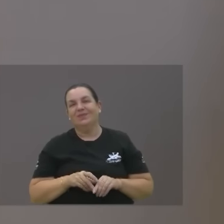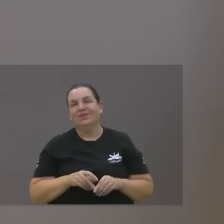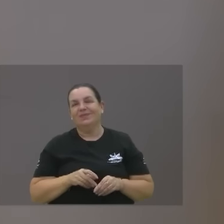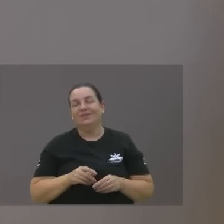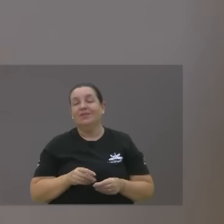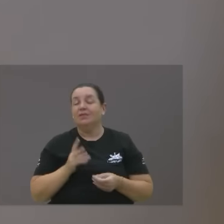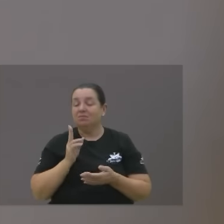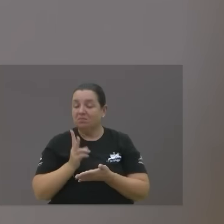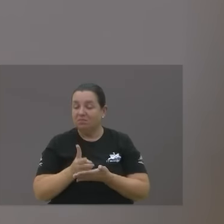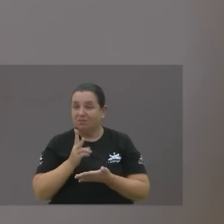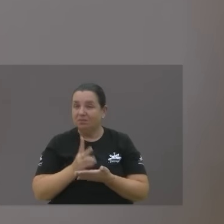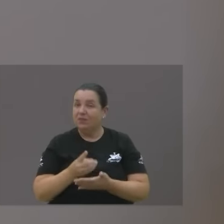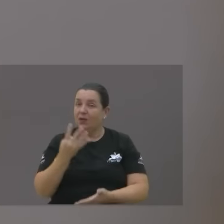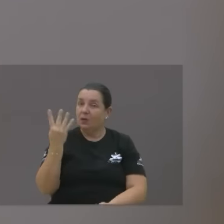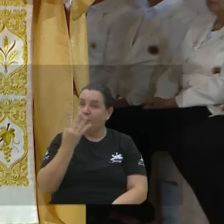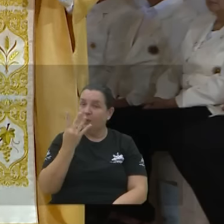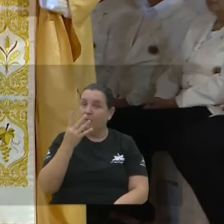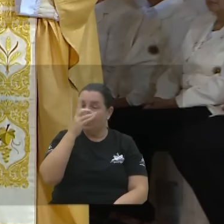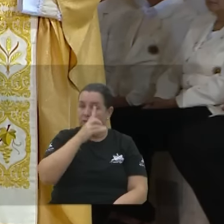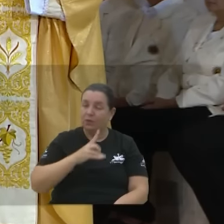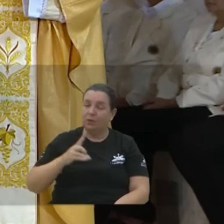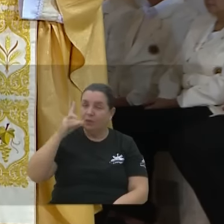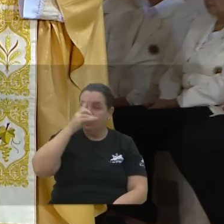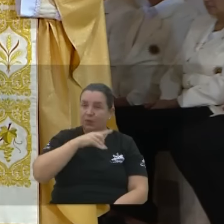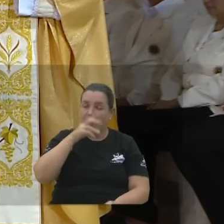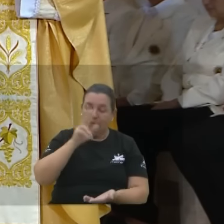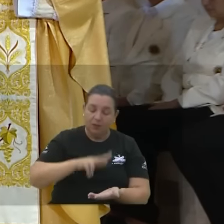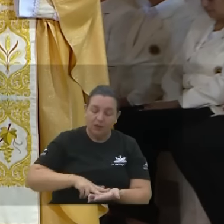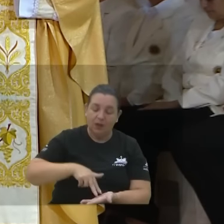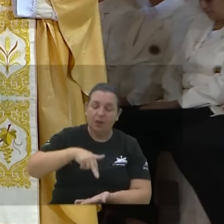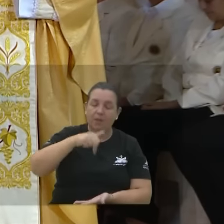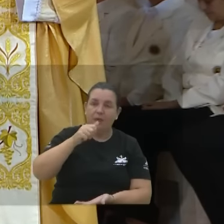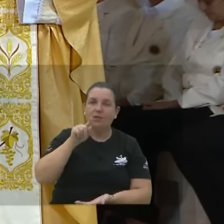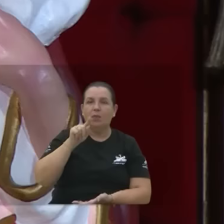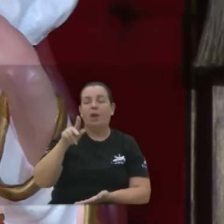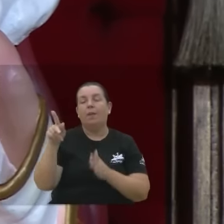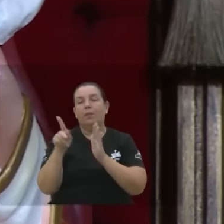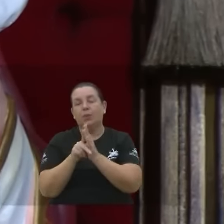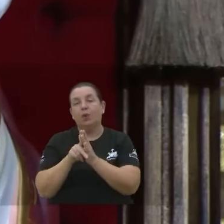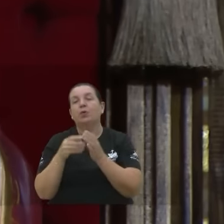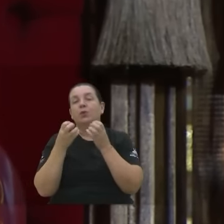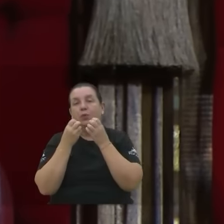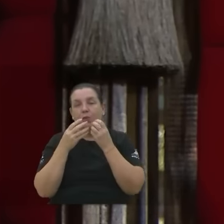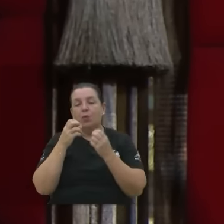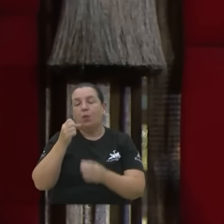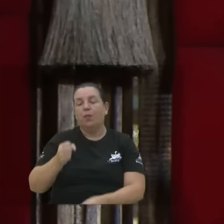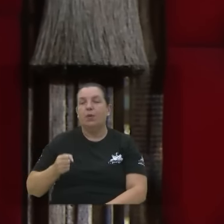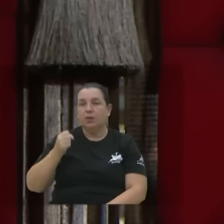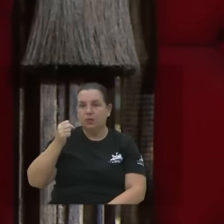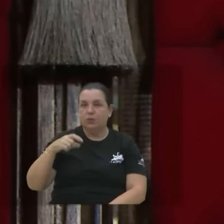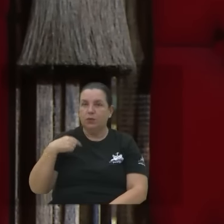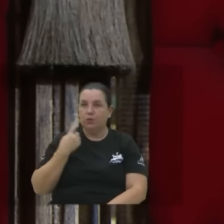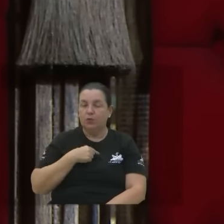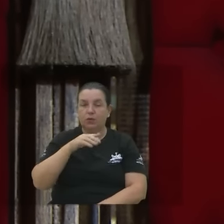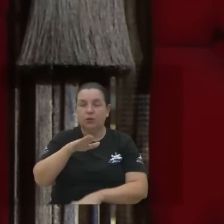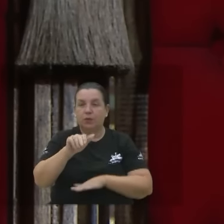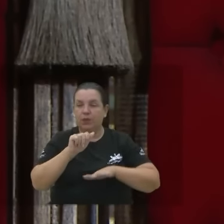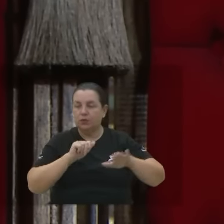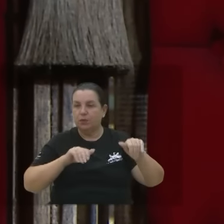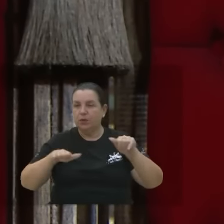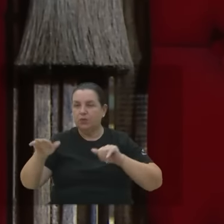Sempre o quarto domingo da Páscoa é o domingo do bom pastor, quando somos chamados a rezar